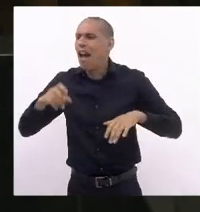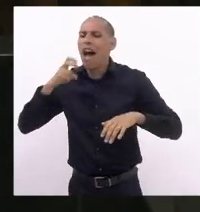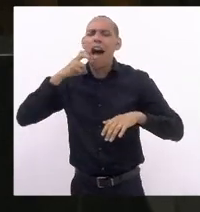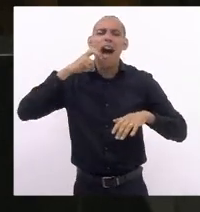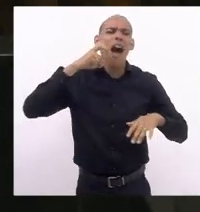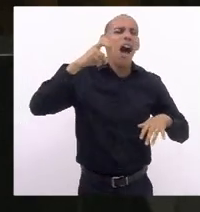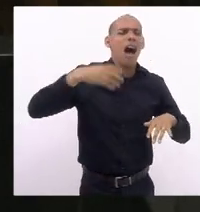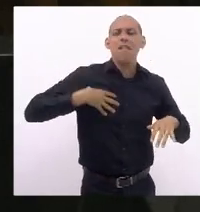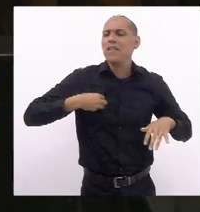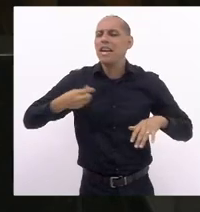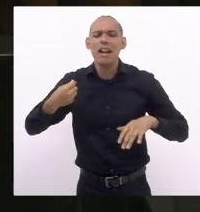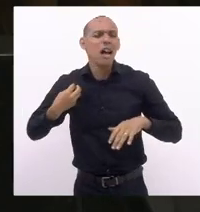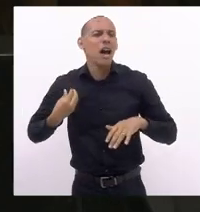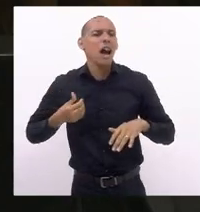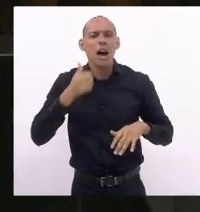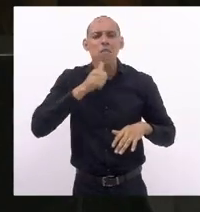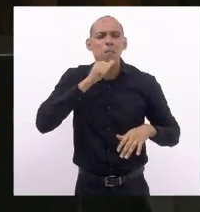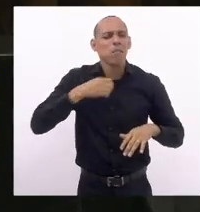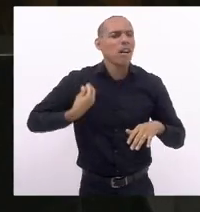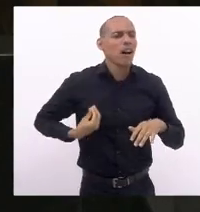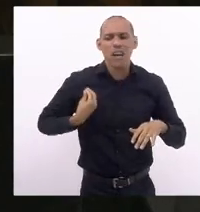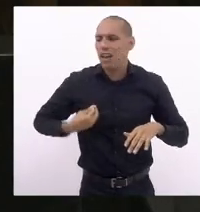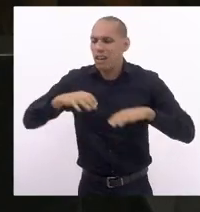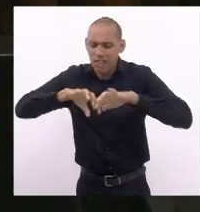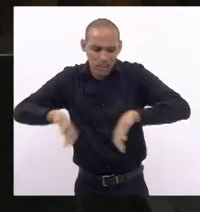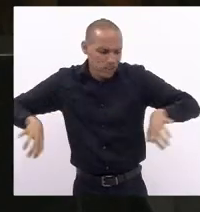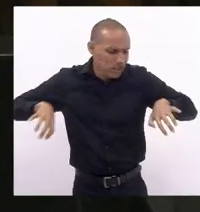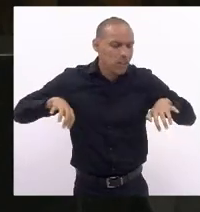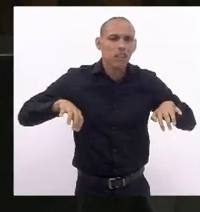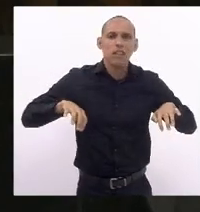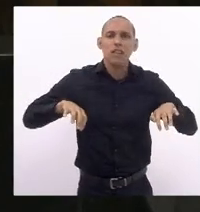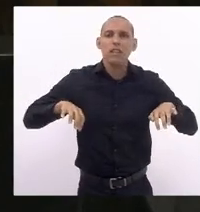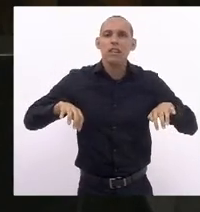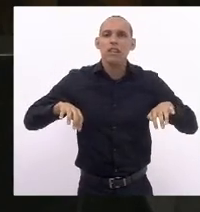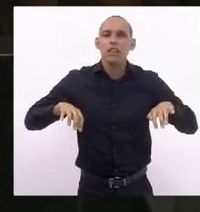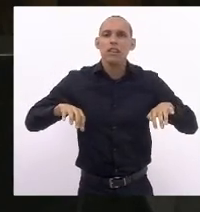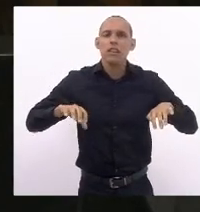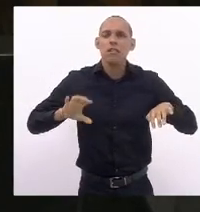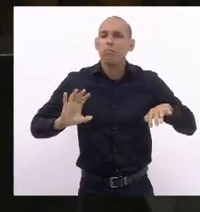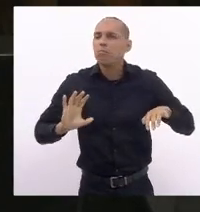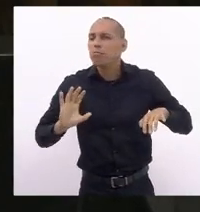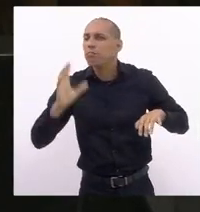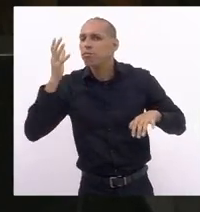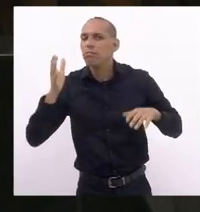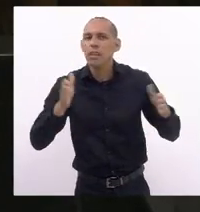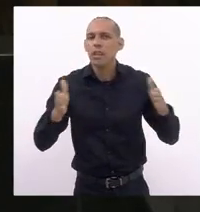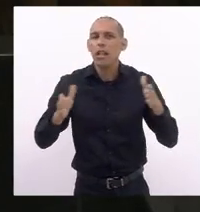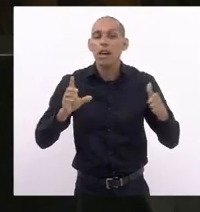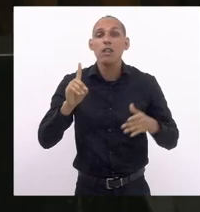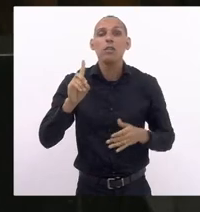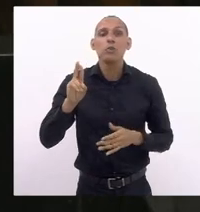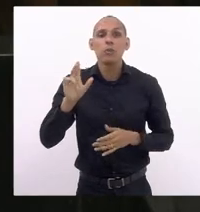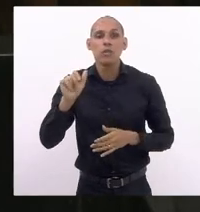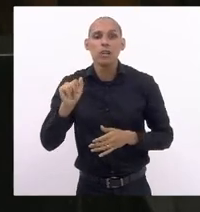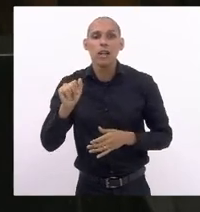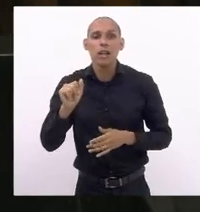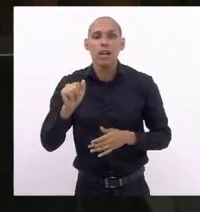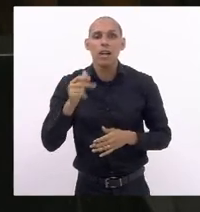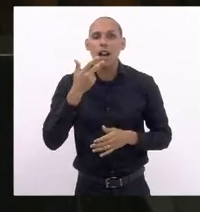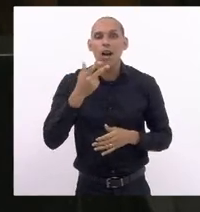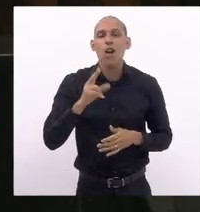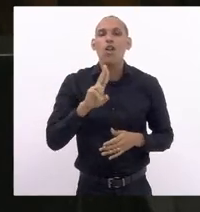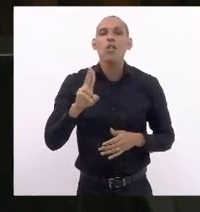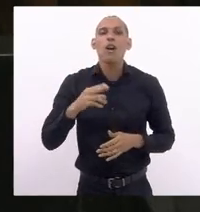filha, mamãe está aqui, tentando buscar a filha. E por determinado momento ela falou, Duda, que é o nome da minha filha de 11 anos de